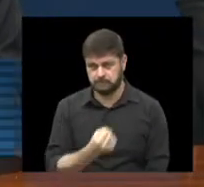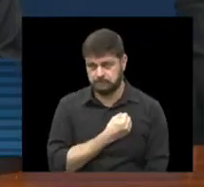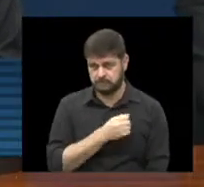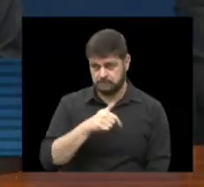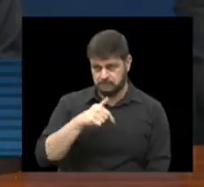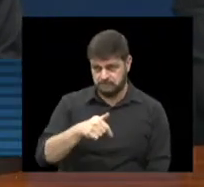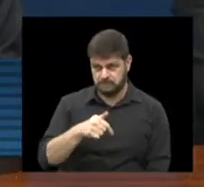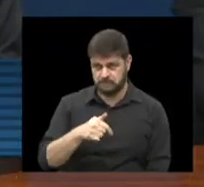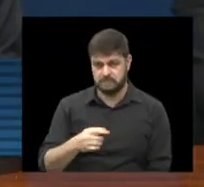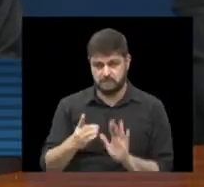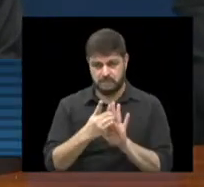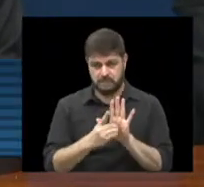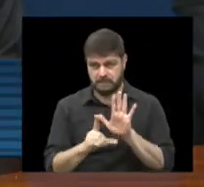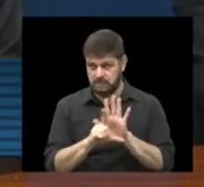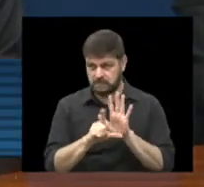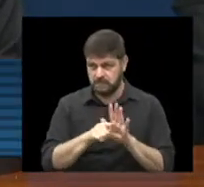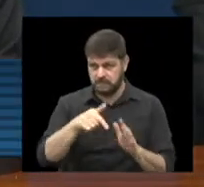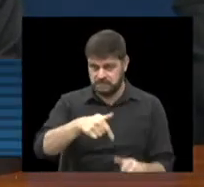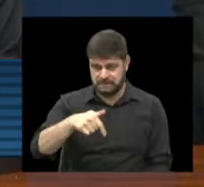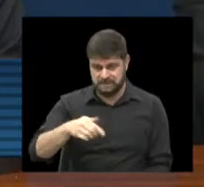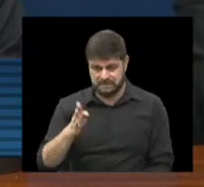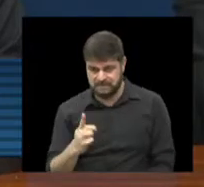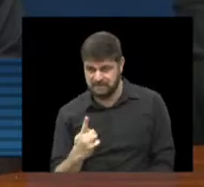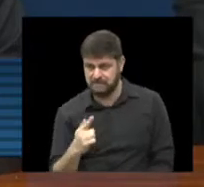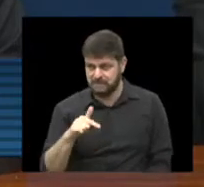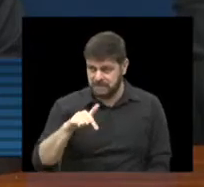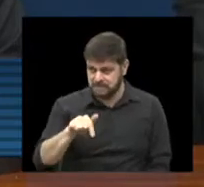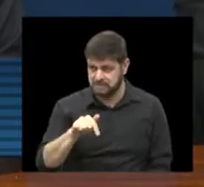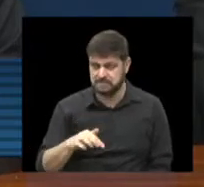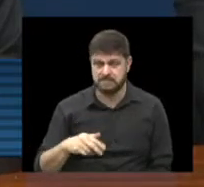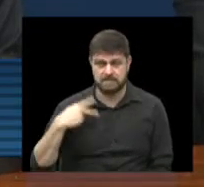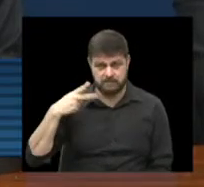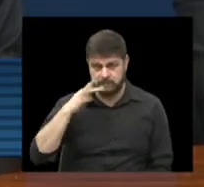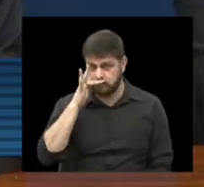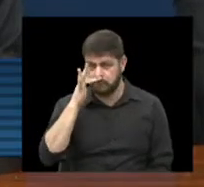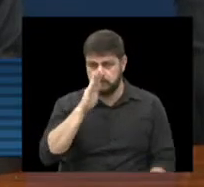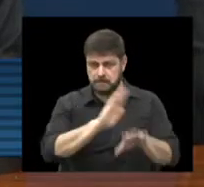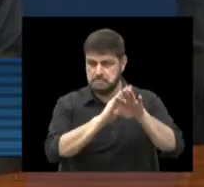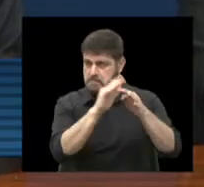7, turno único, discussão e votação. Projeto de decreto legislativo